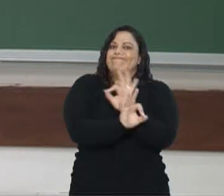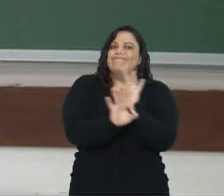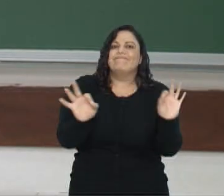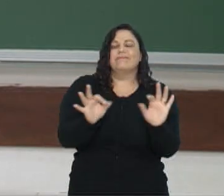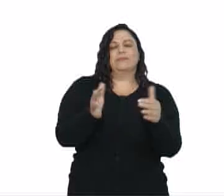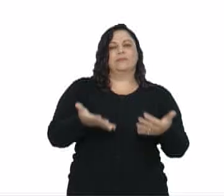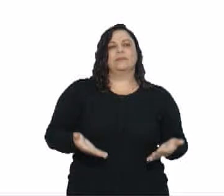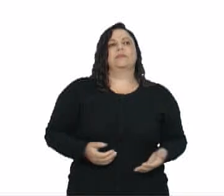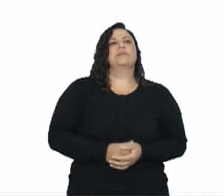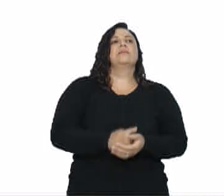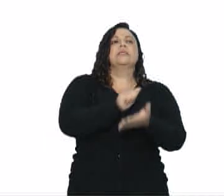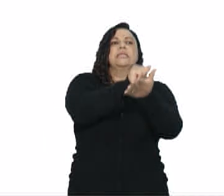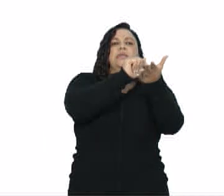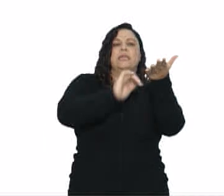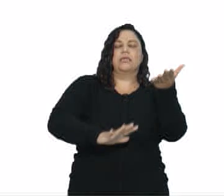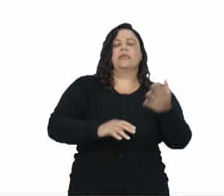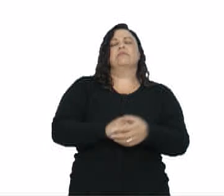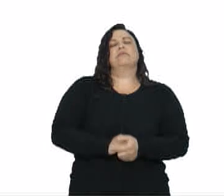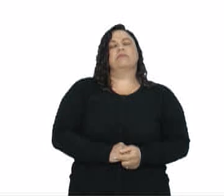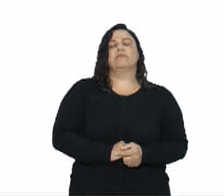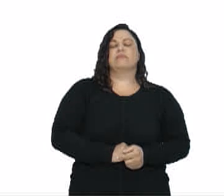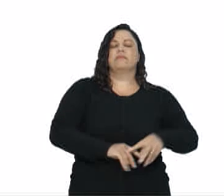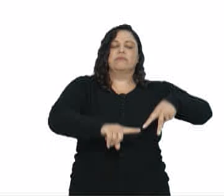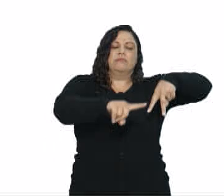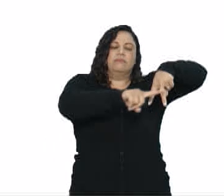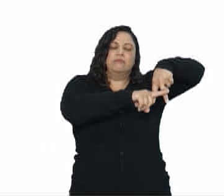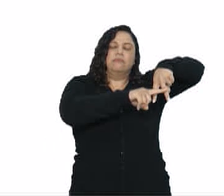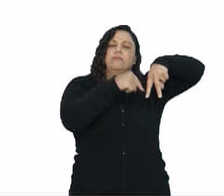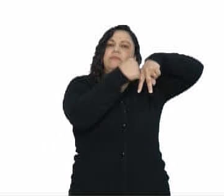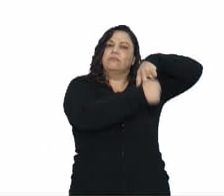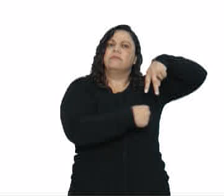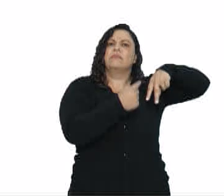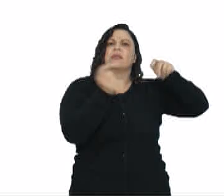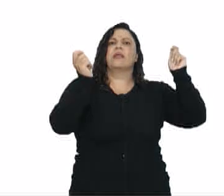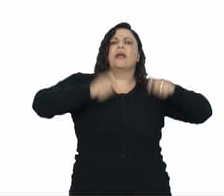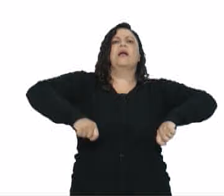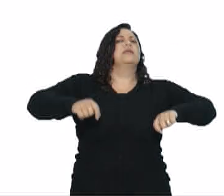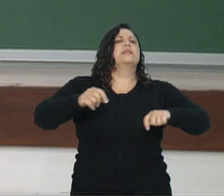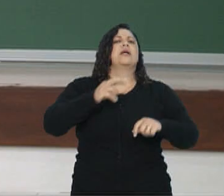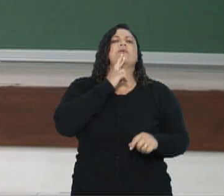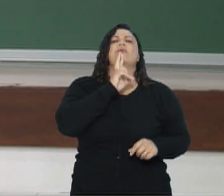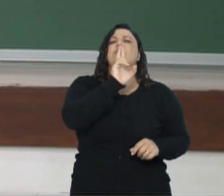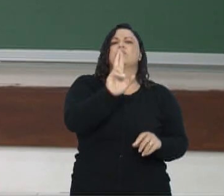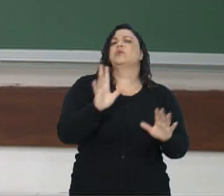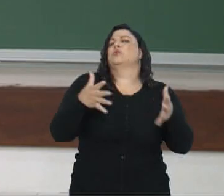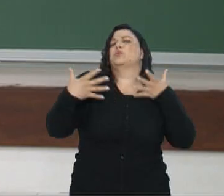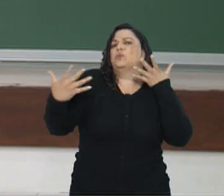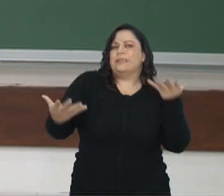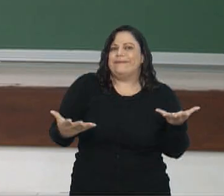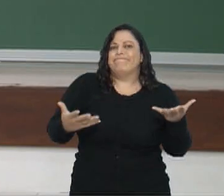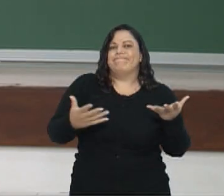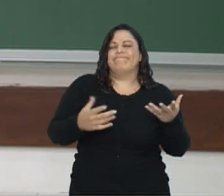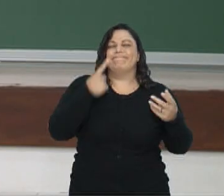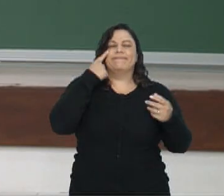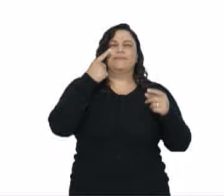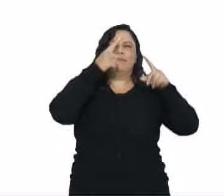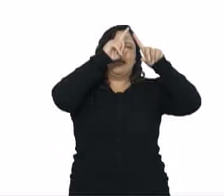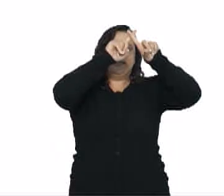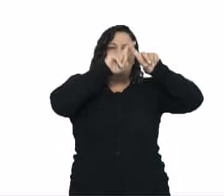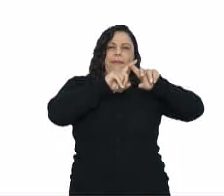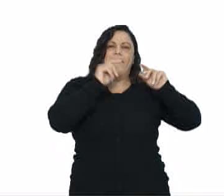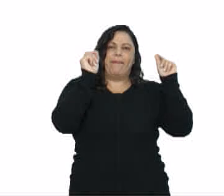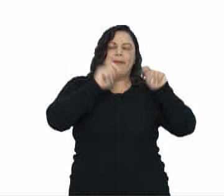atividade. A respeito do anarquismo, é correto afirmar que vocês analisem as alternativas e logo retornamos com a resposta.